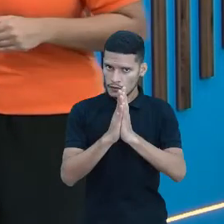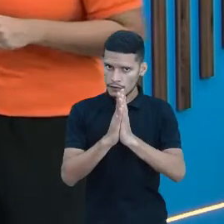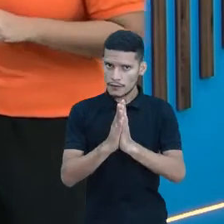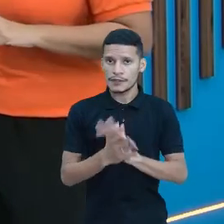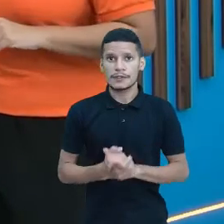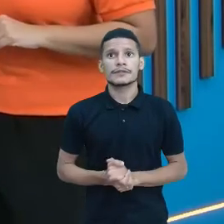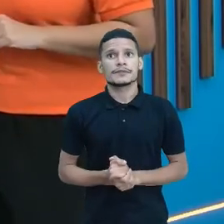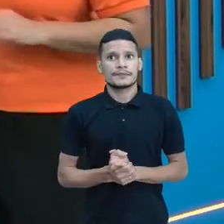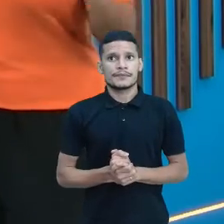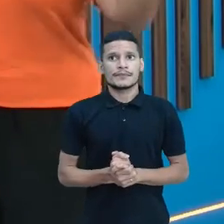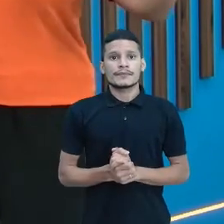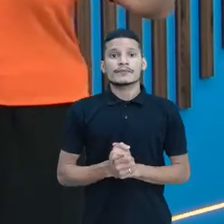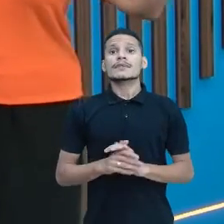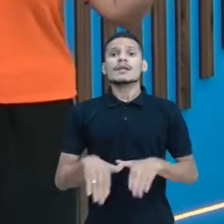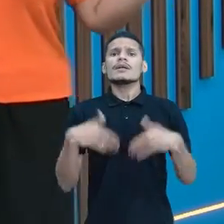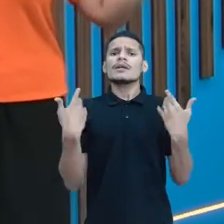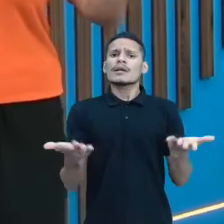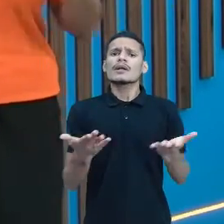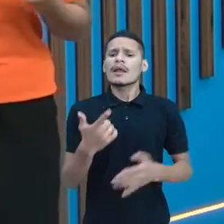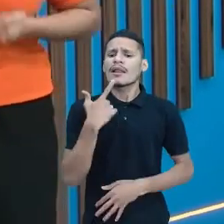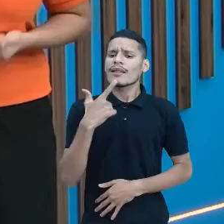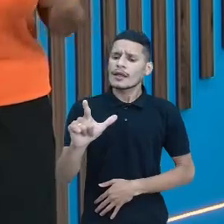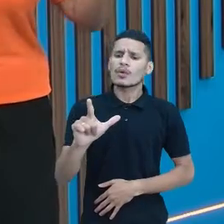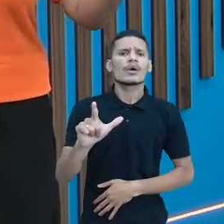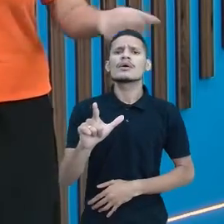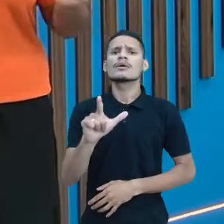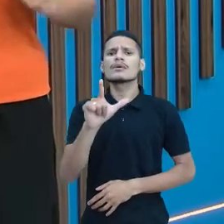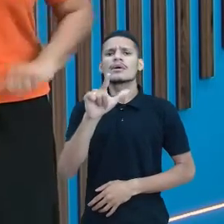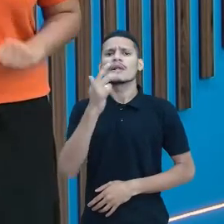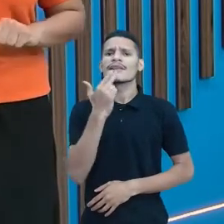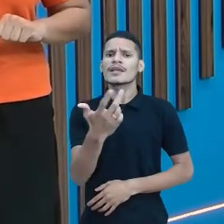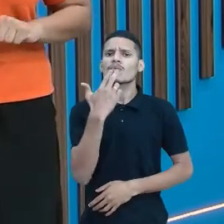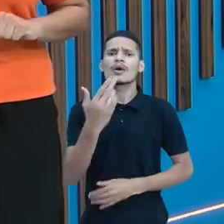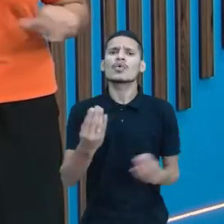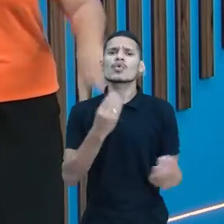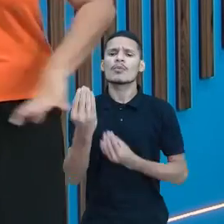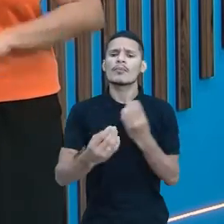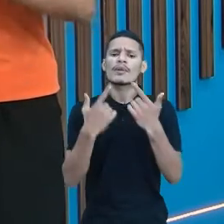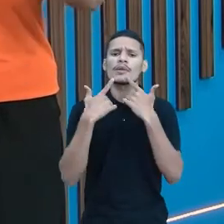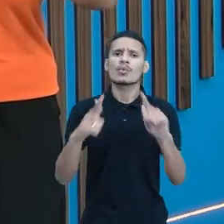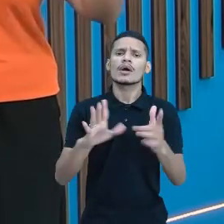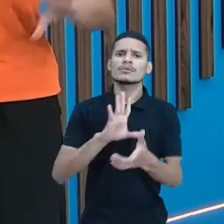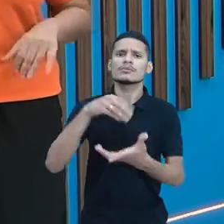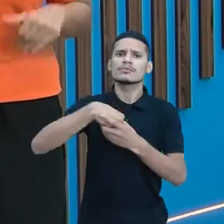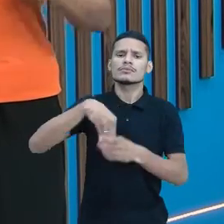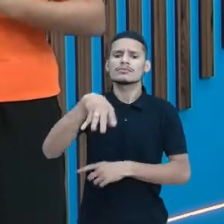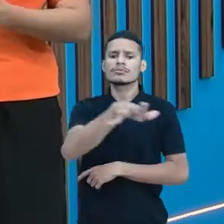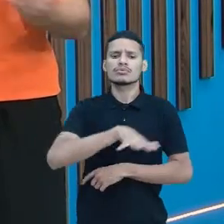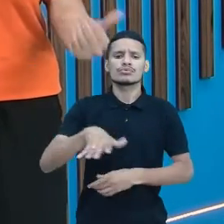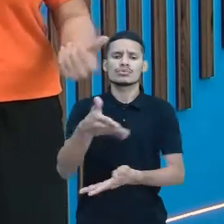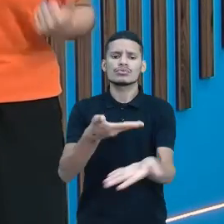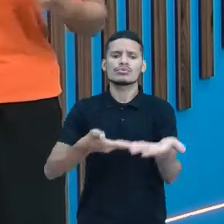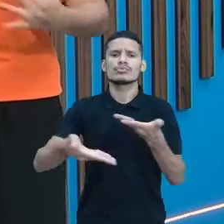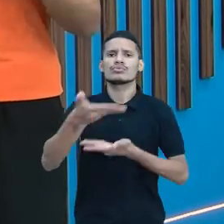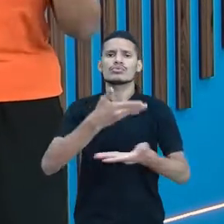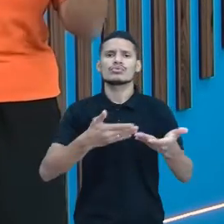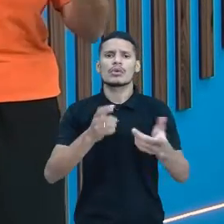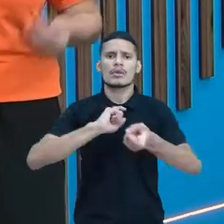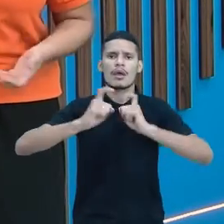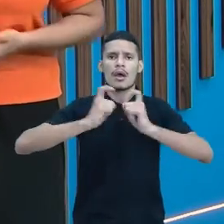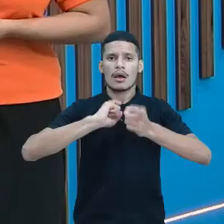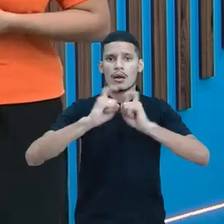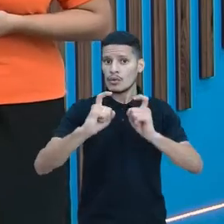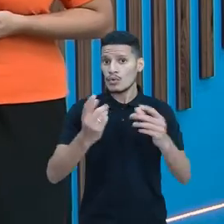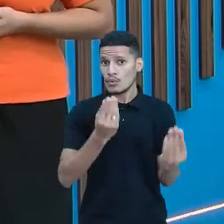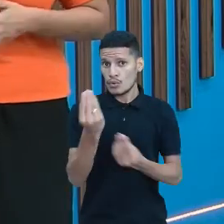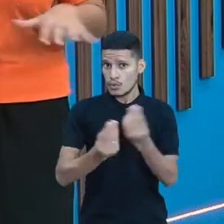né? Mas aí, e a língua? Como é que fica a linguagem nesse âmbito de trocas, de